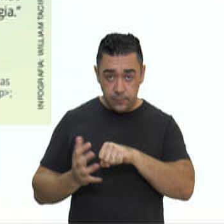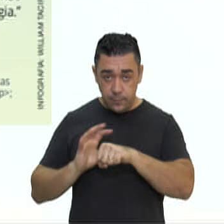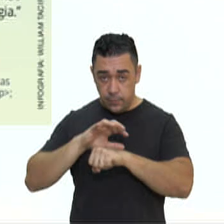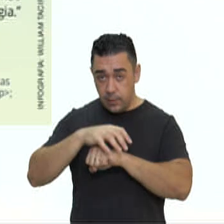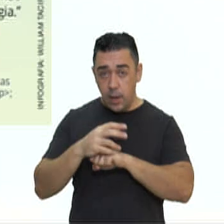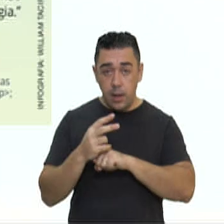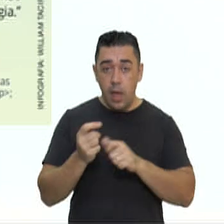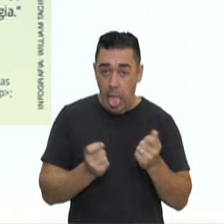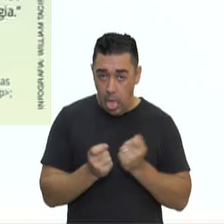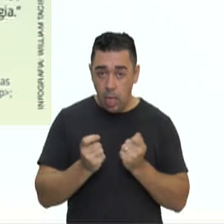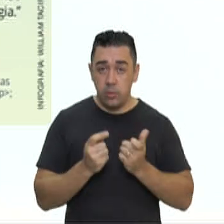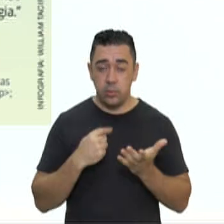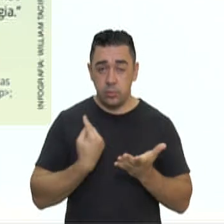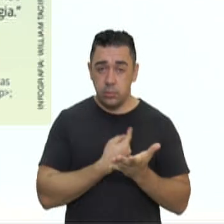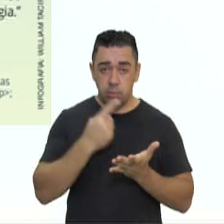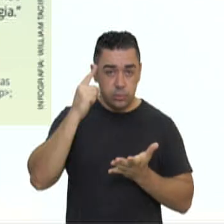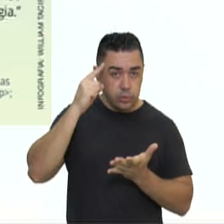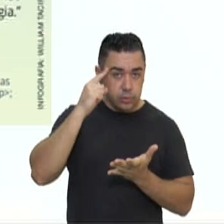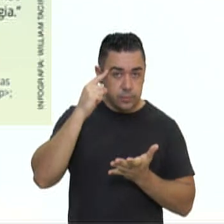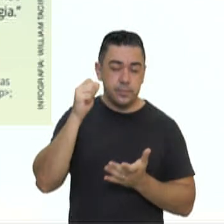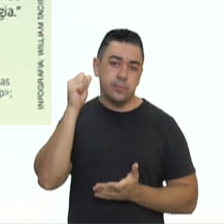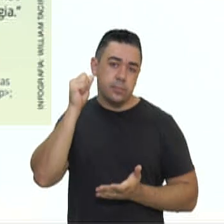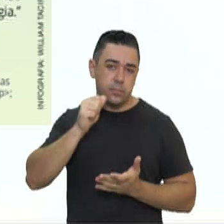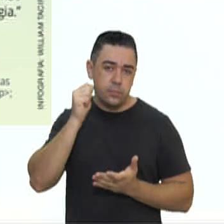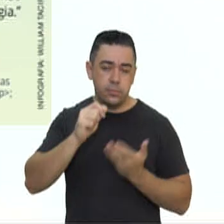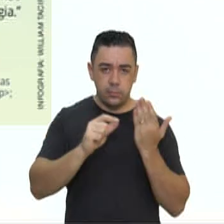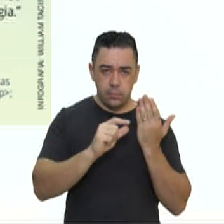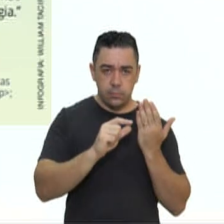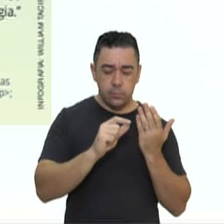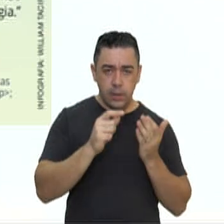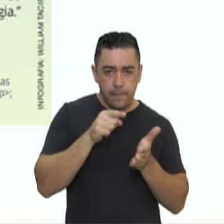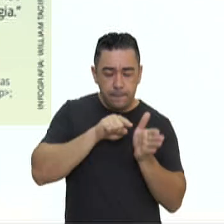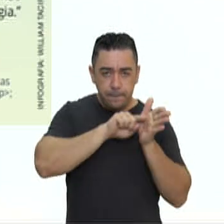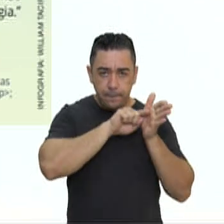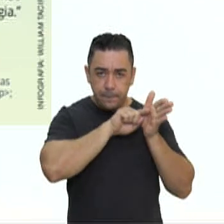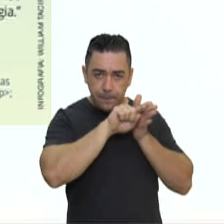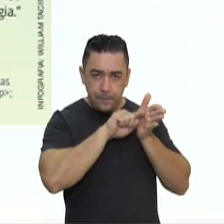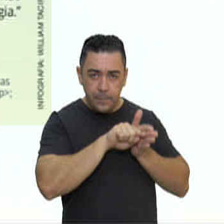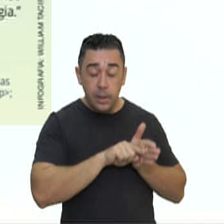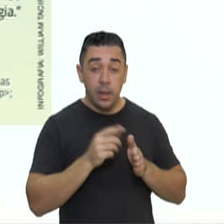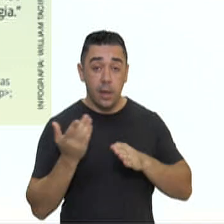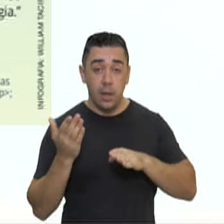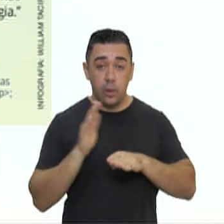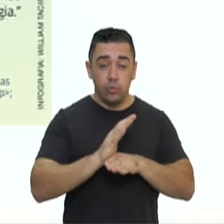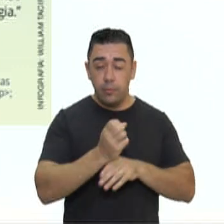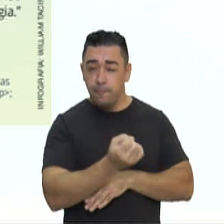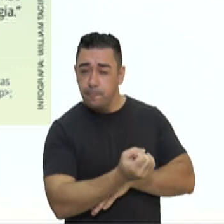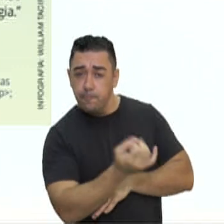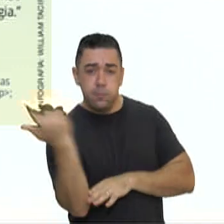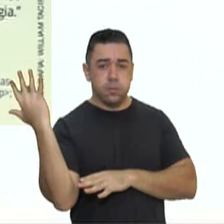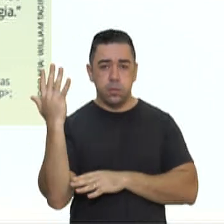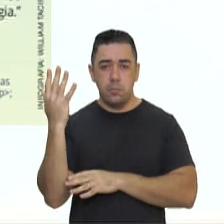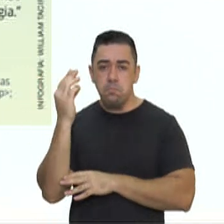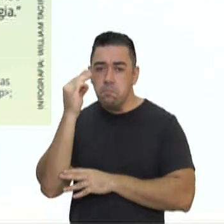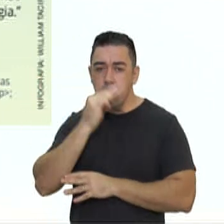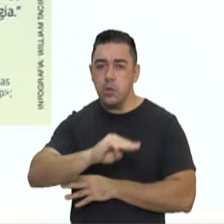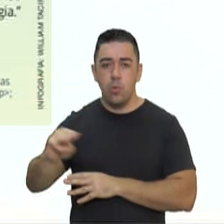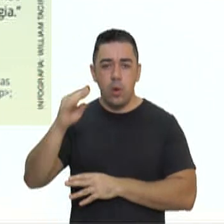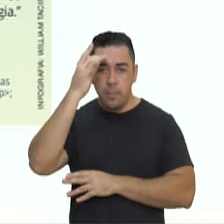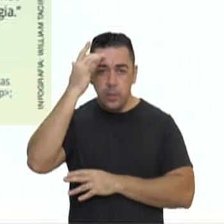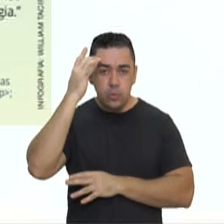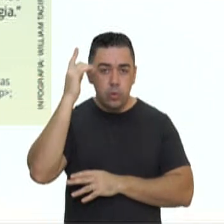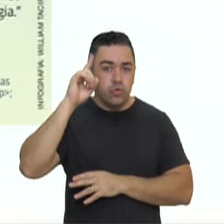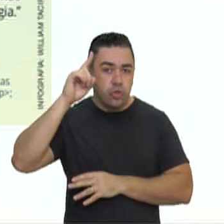dia. Patrícia, através do seu trabalho, ajuda milhões de pessoas em seu cotidiano.